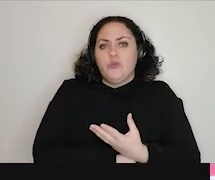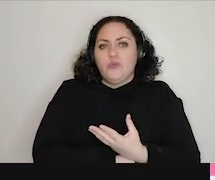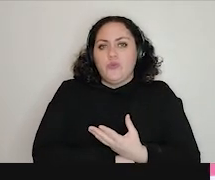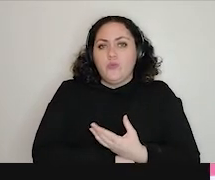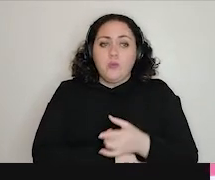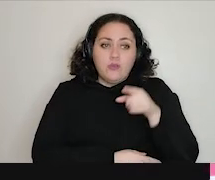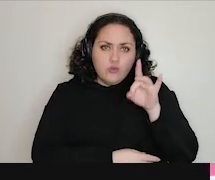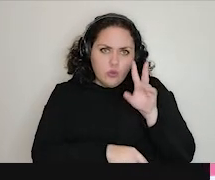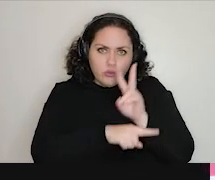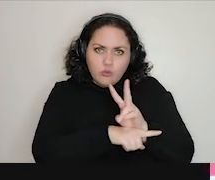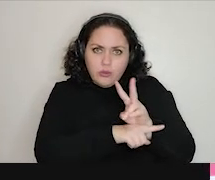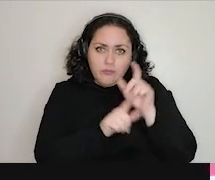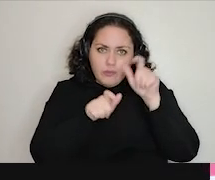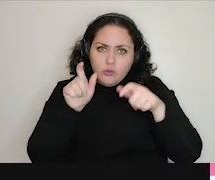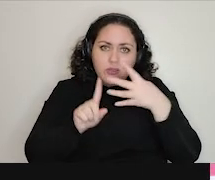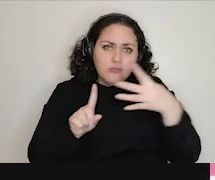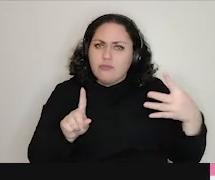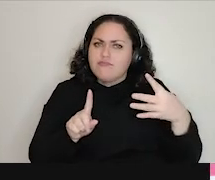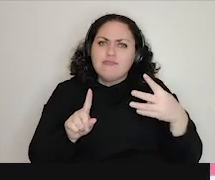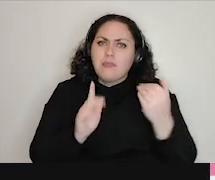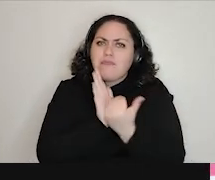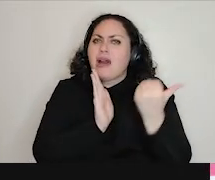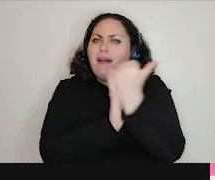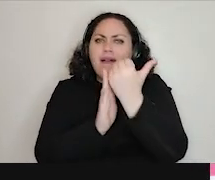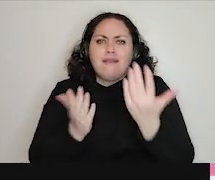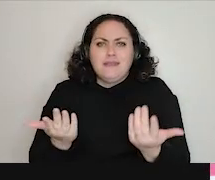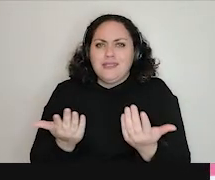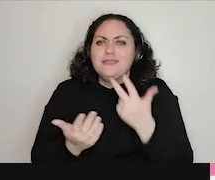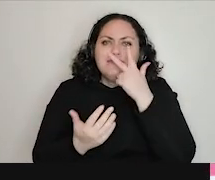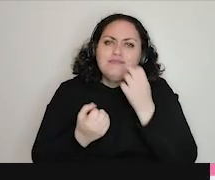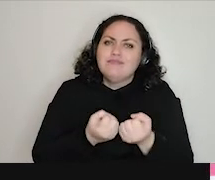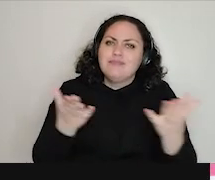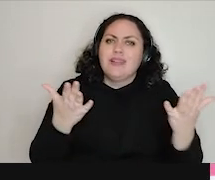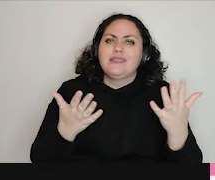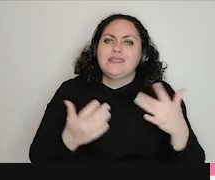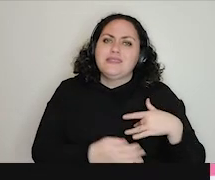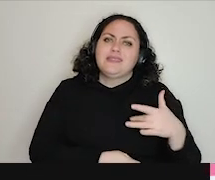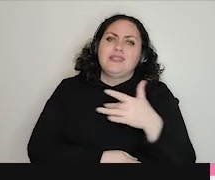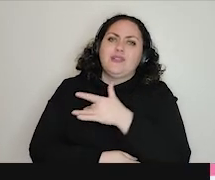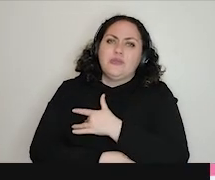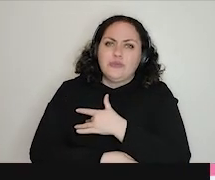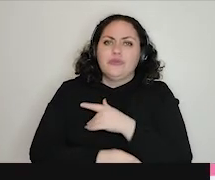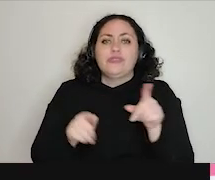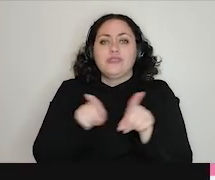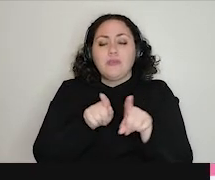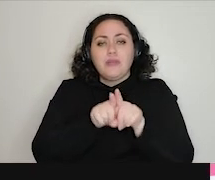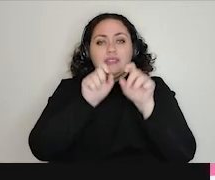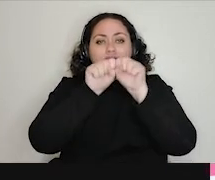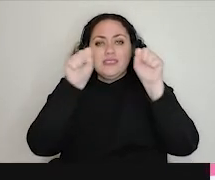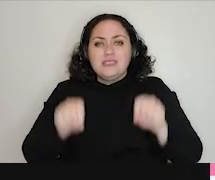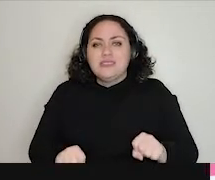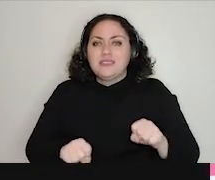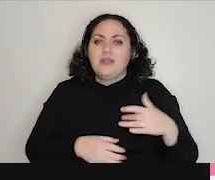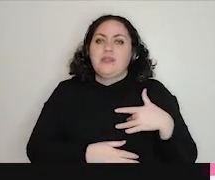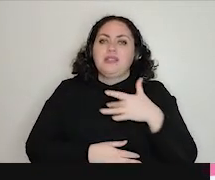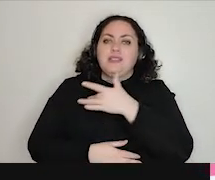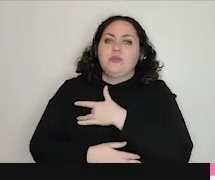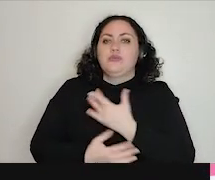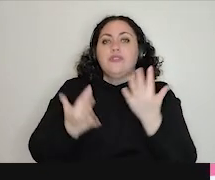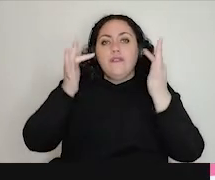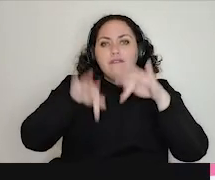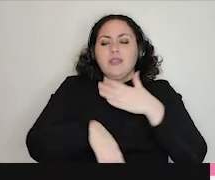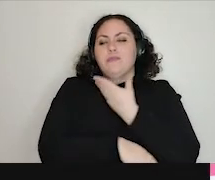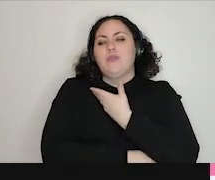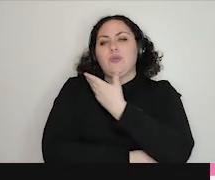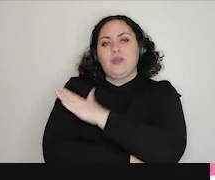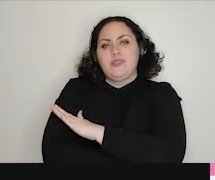benéficas, extrapolam, inclusive, as pessoas LGBT, para que a gente possa ofertar uma saúde, um sistema único de saúde, ou para além dele,